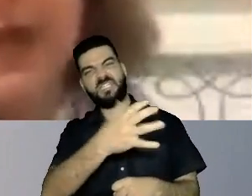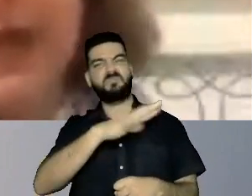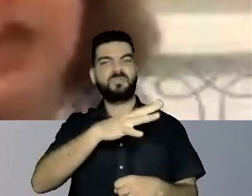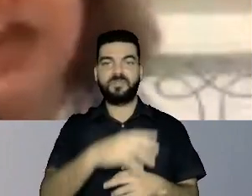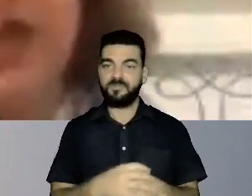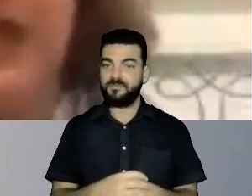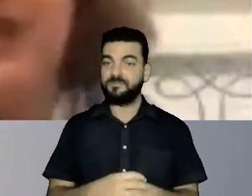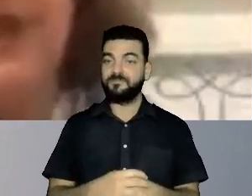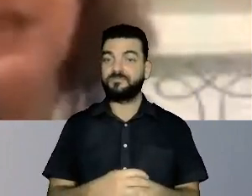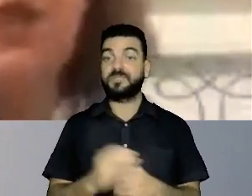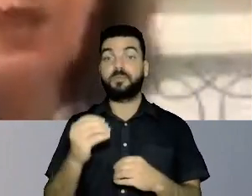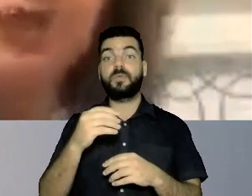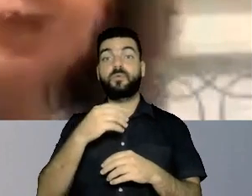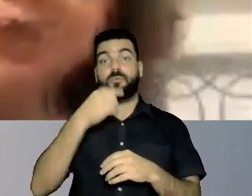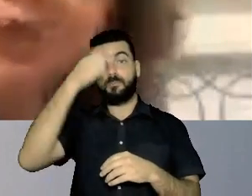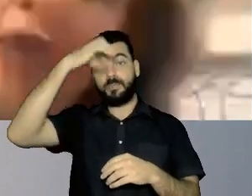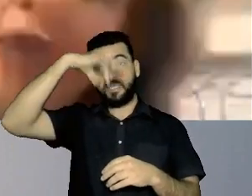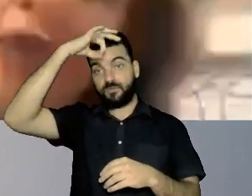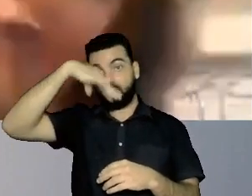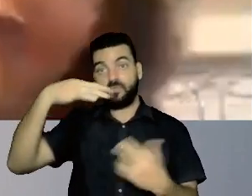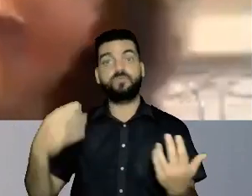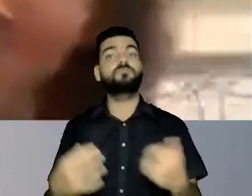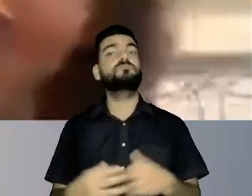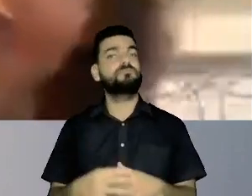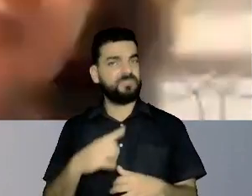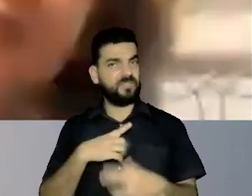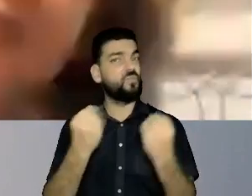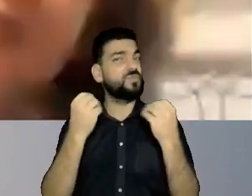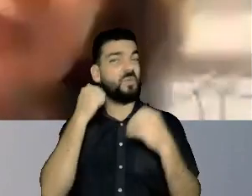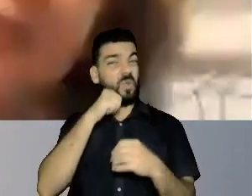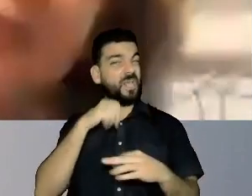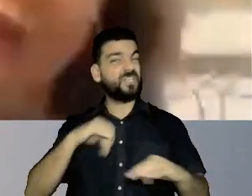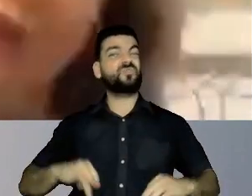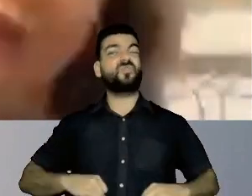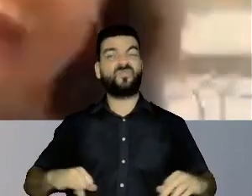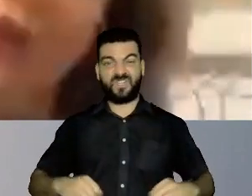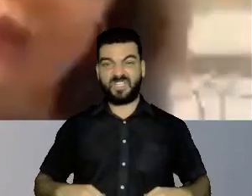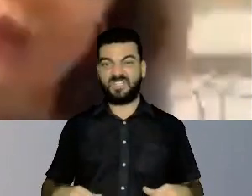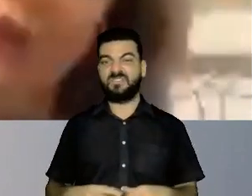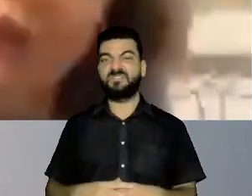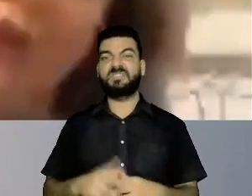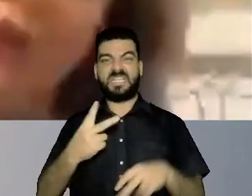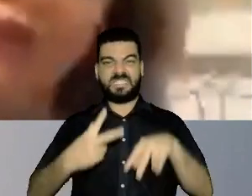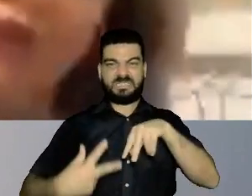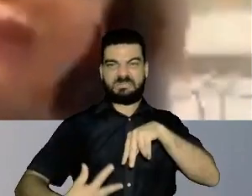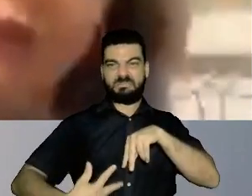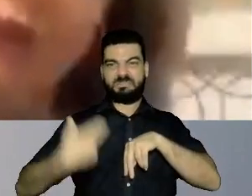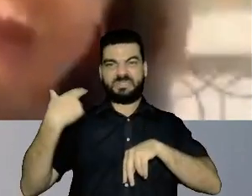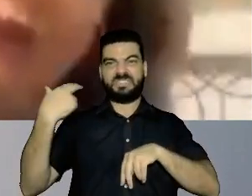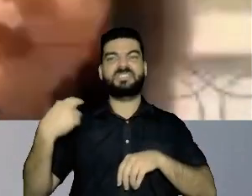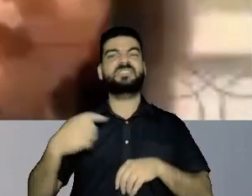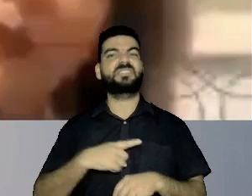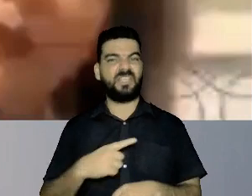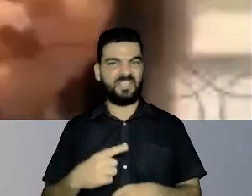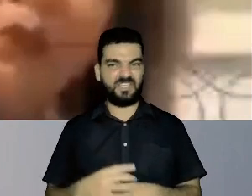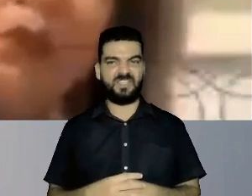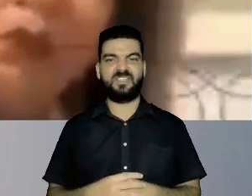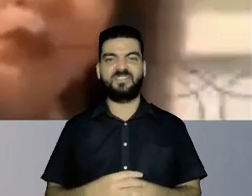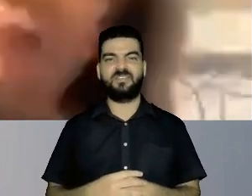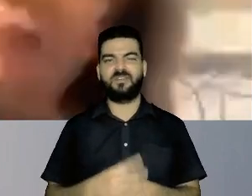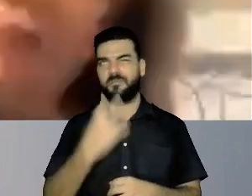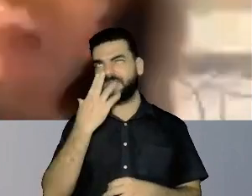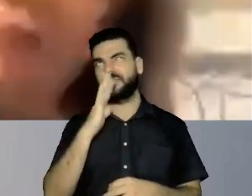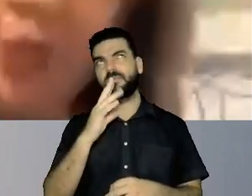na América Latina, nas várias situações de violência dos anos 70, 80, a situação do Peru,